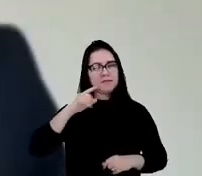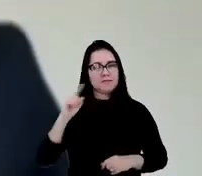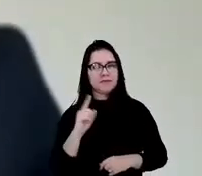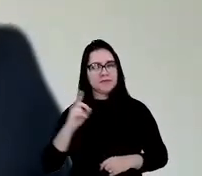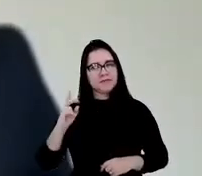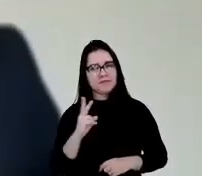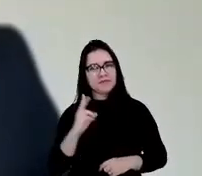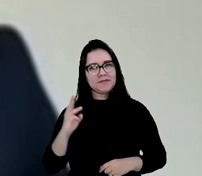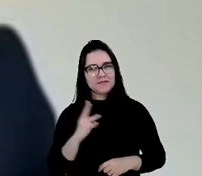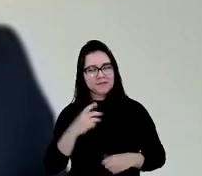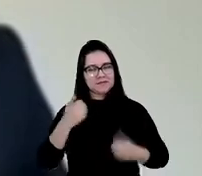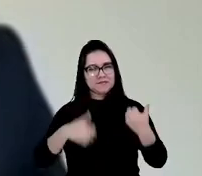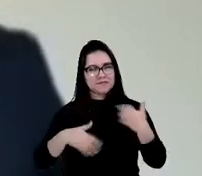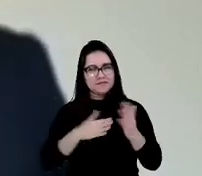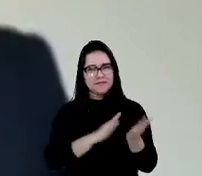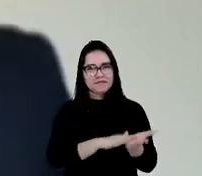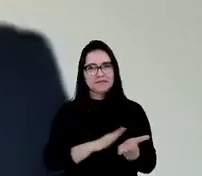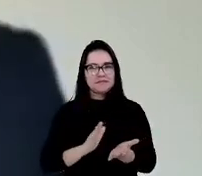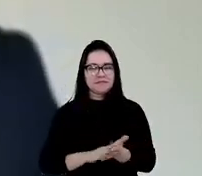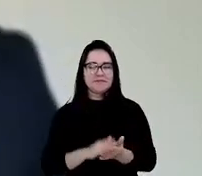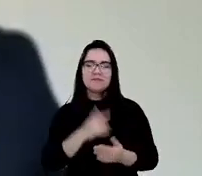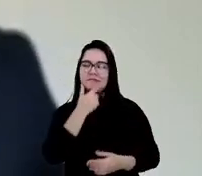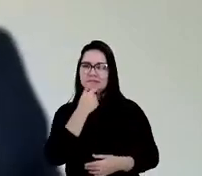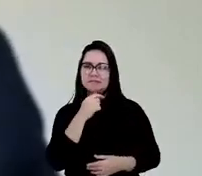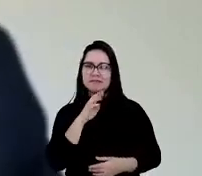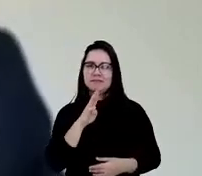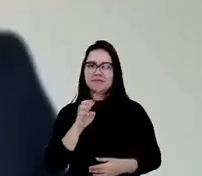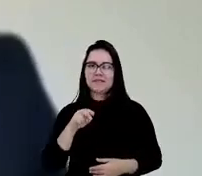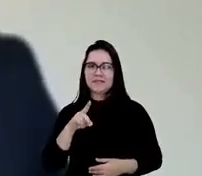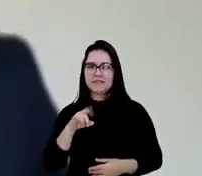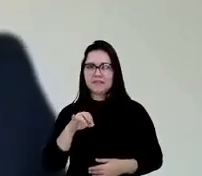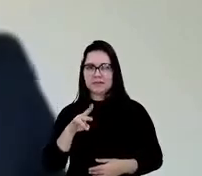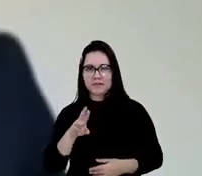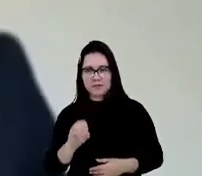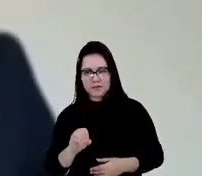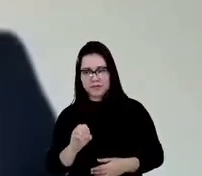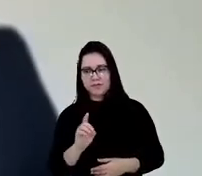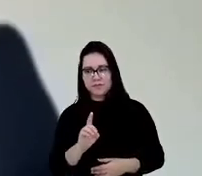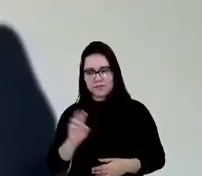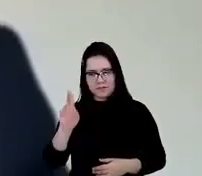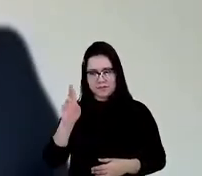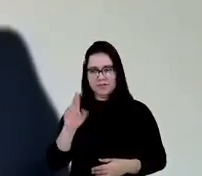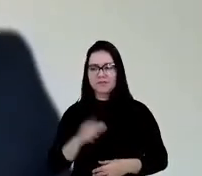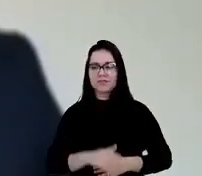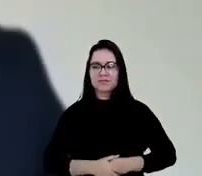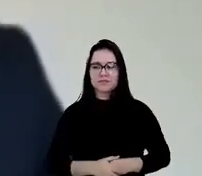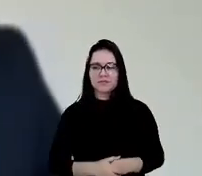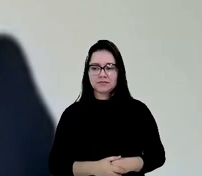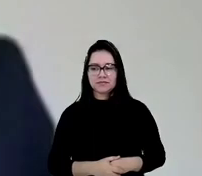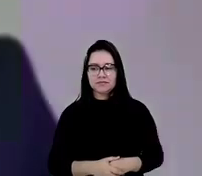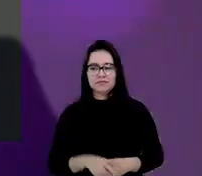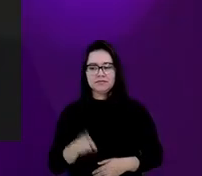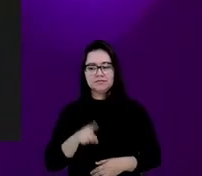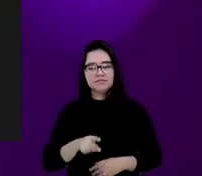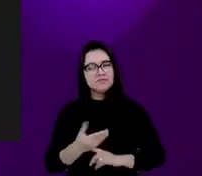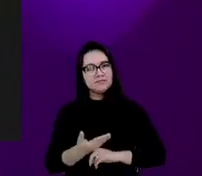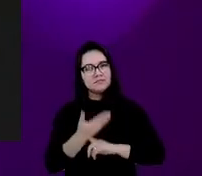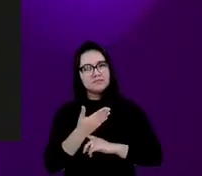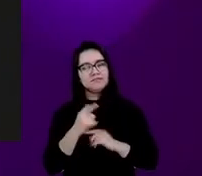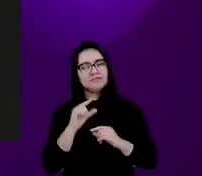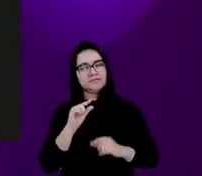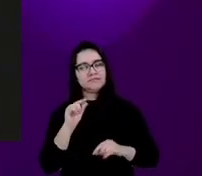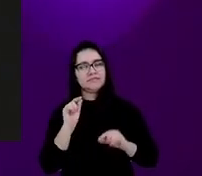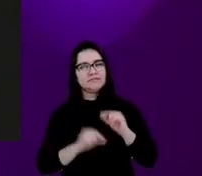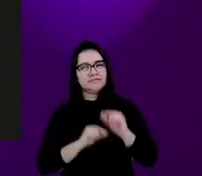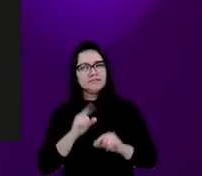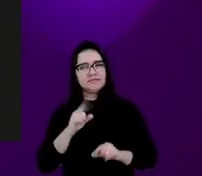né, Dr. Benedito, que encerrou, né, muito bem, né, e eu acho que ele contribuiu um pouquinho aí com